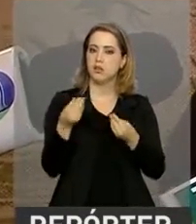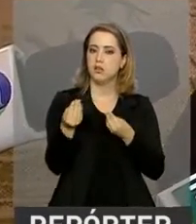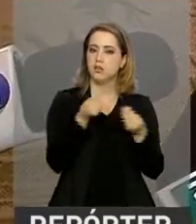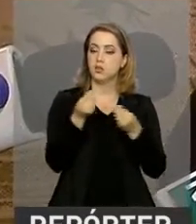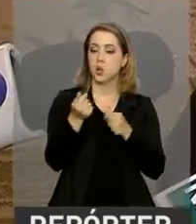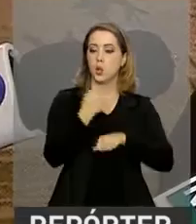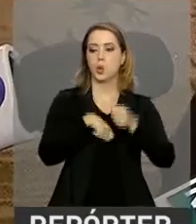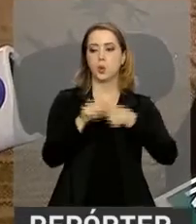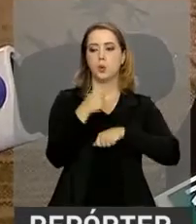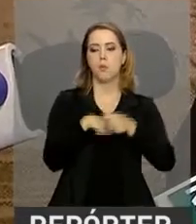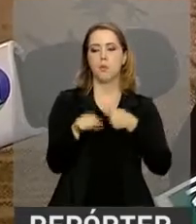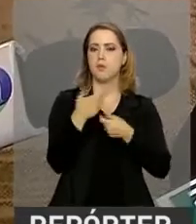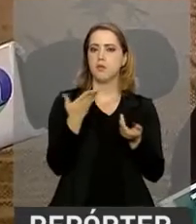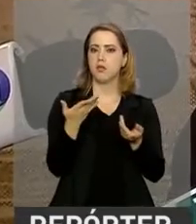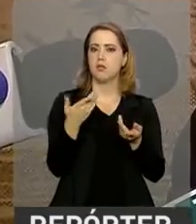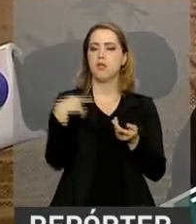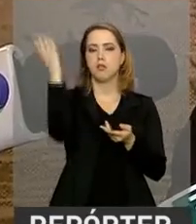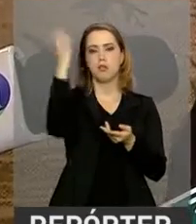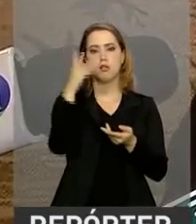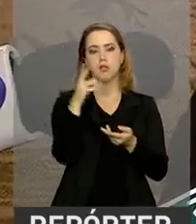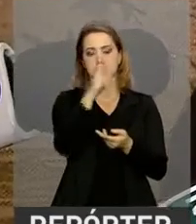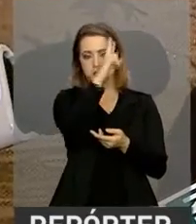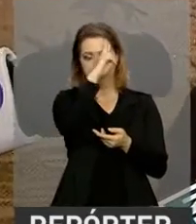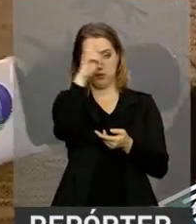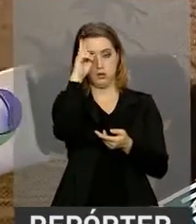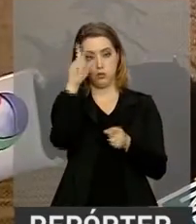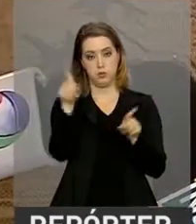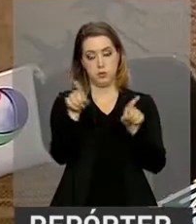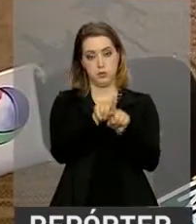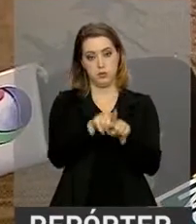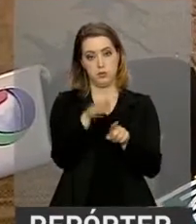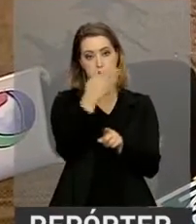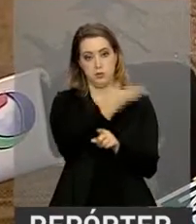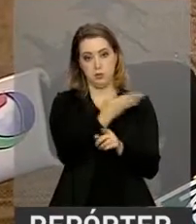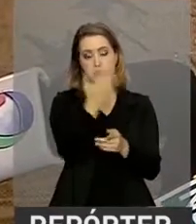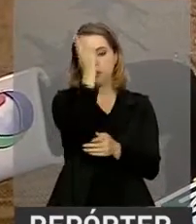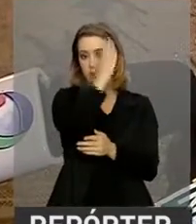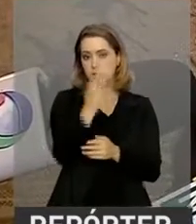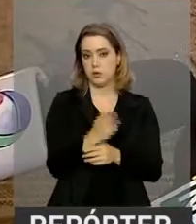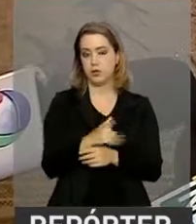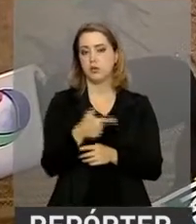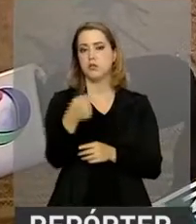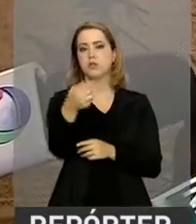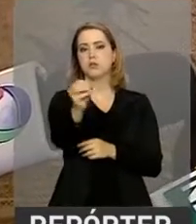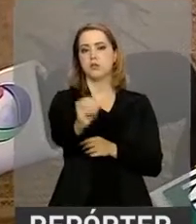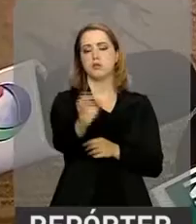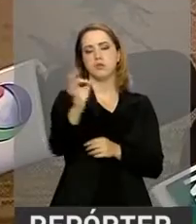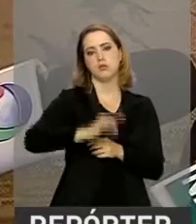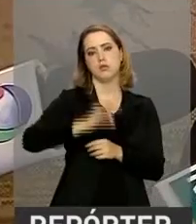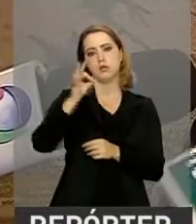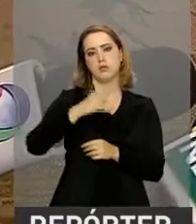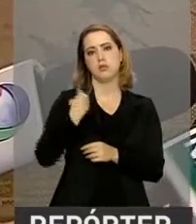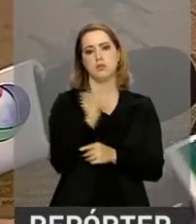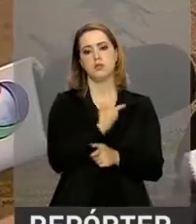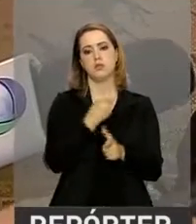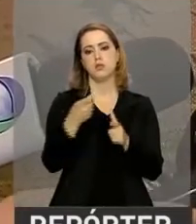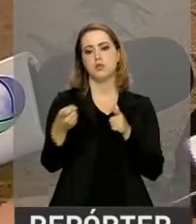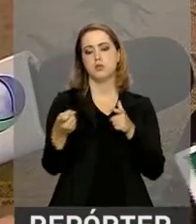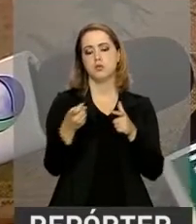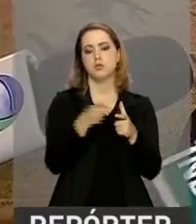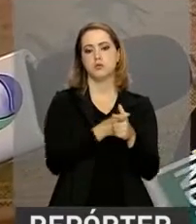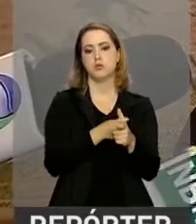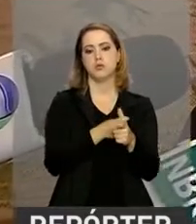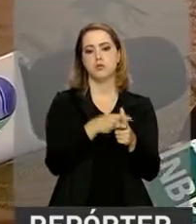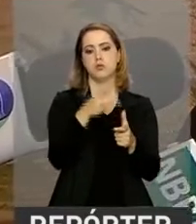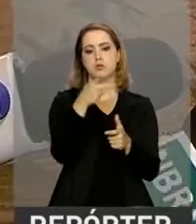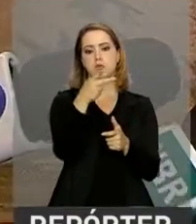econômicas entre a rússia eo brasil você veja nós temos os quase 70% nossa dívida bruta com a 70 por cento